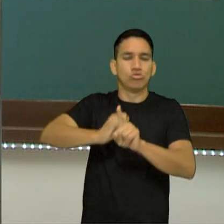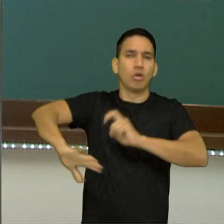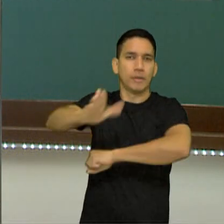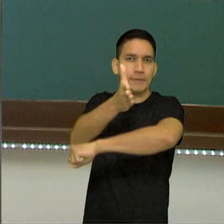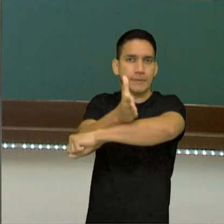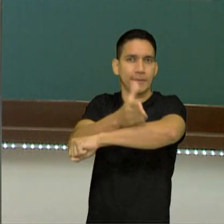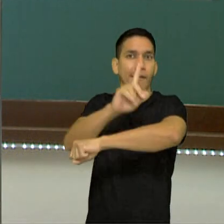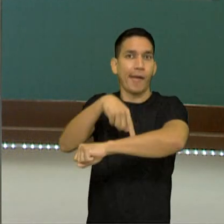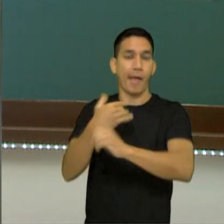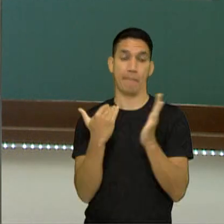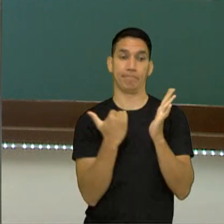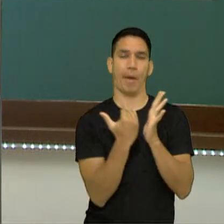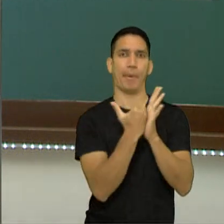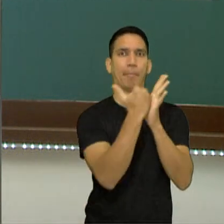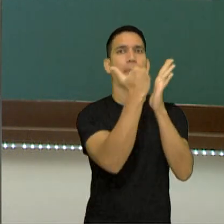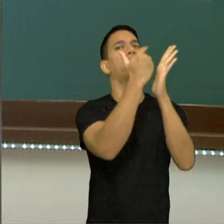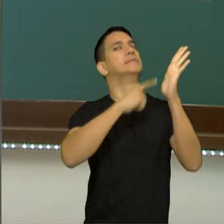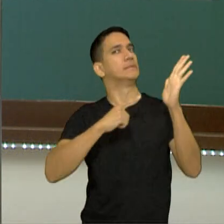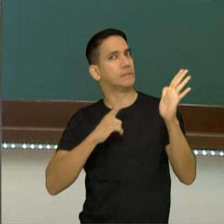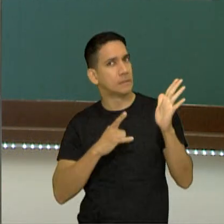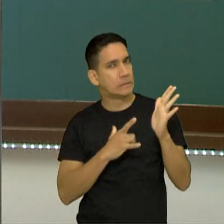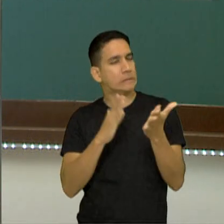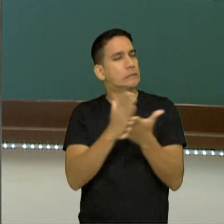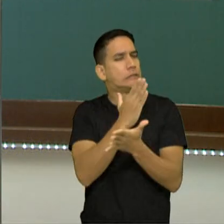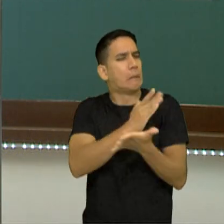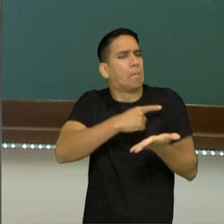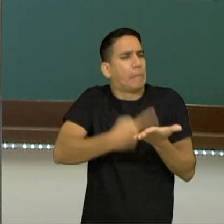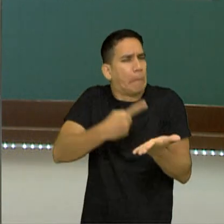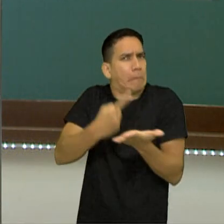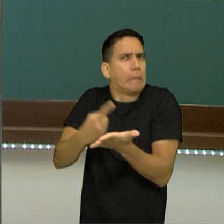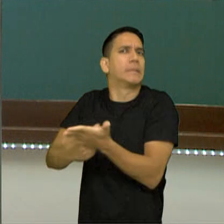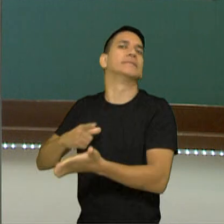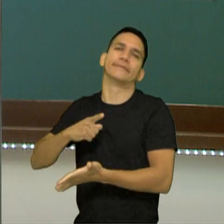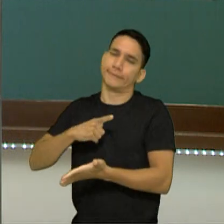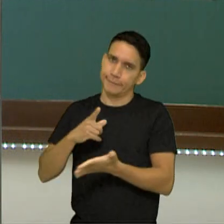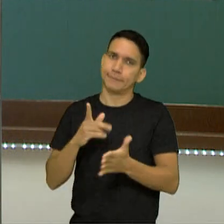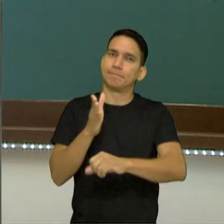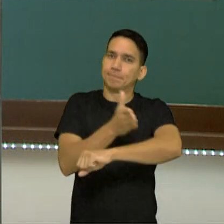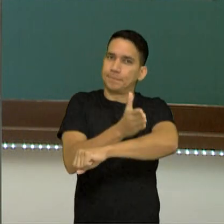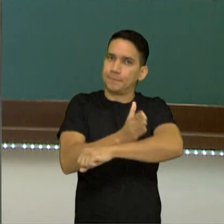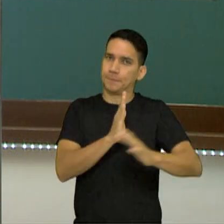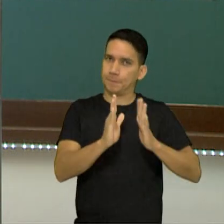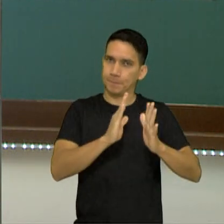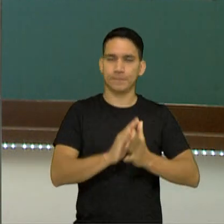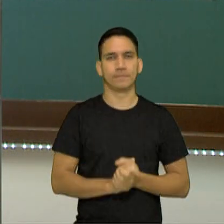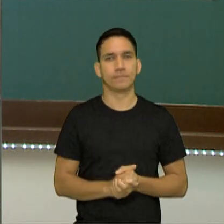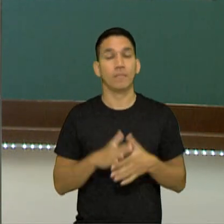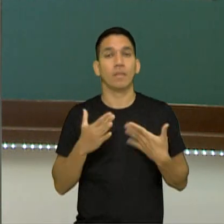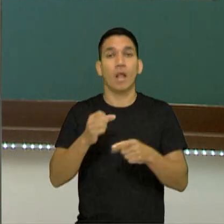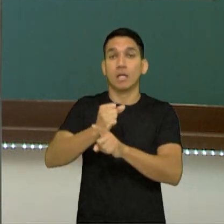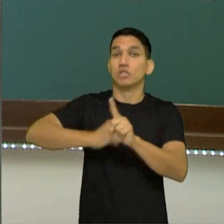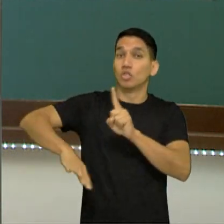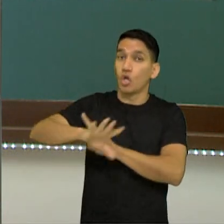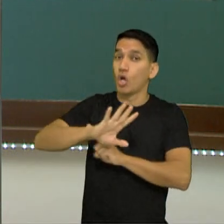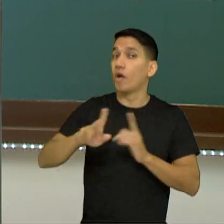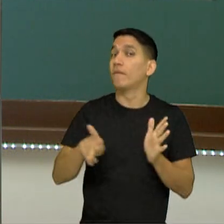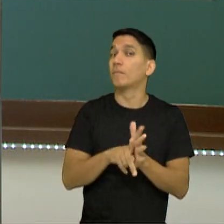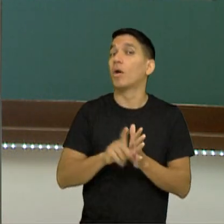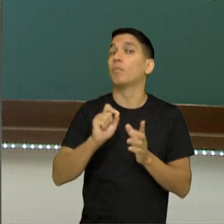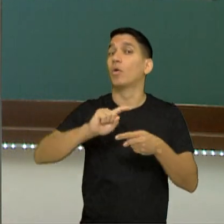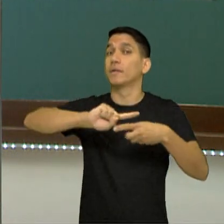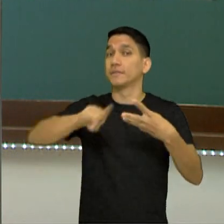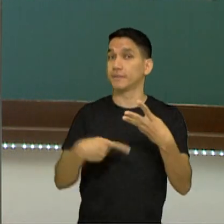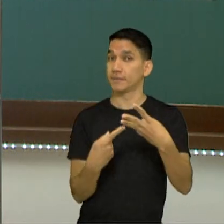ser bem hierarquizada, a gente tem uma hierarquia bem definida na sociedade medieval. Então ela é formada basicamente por